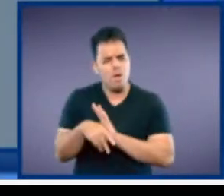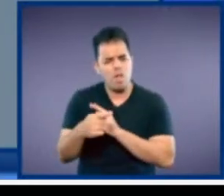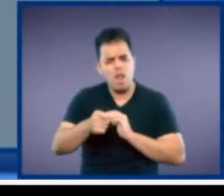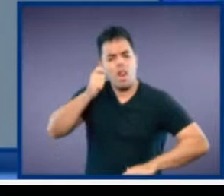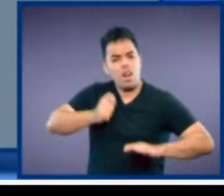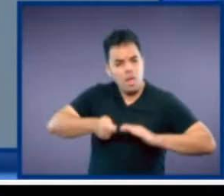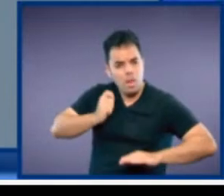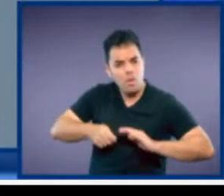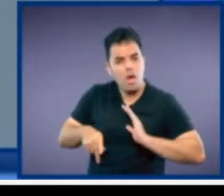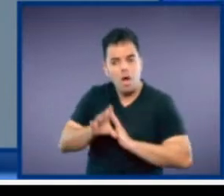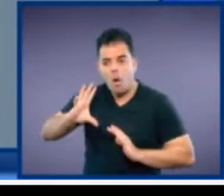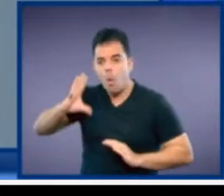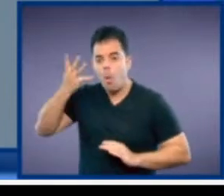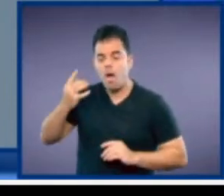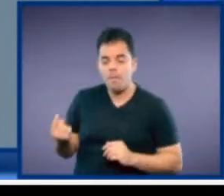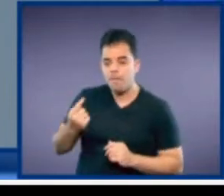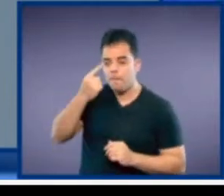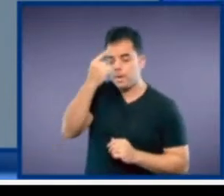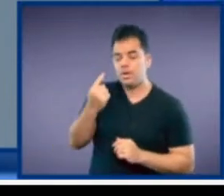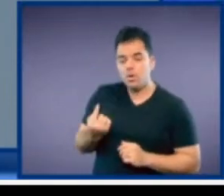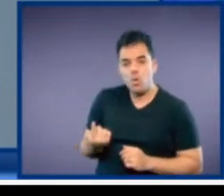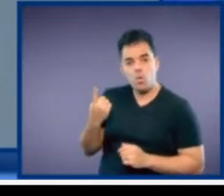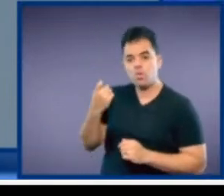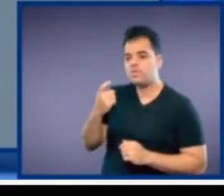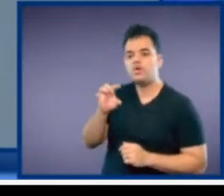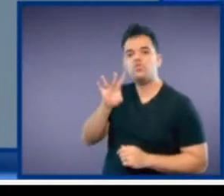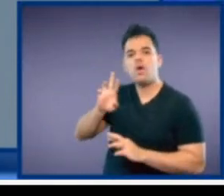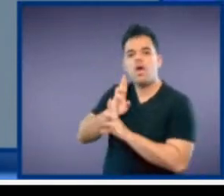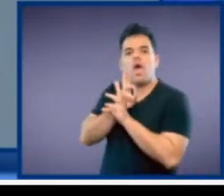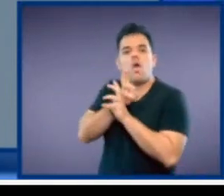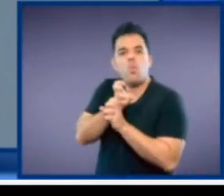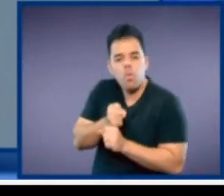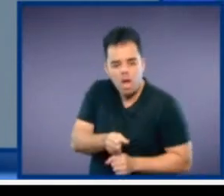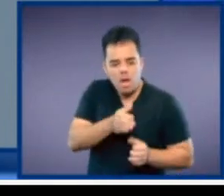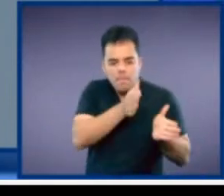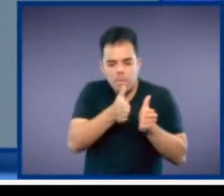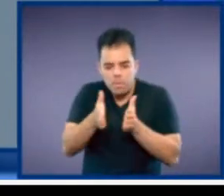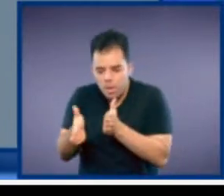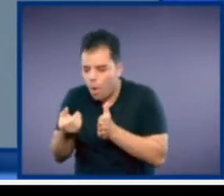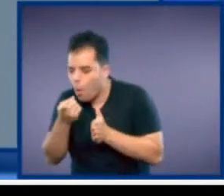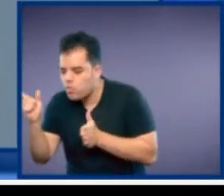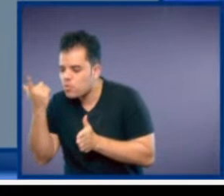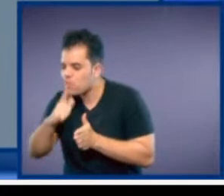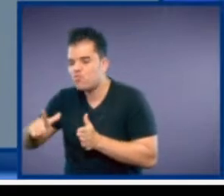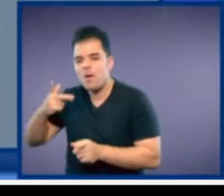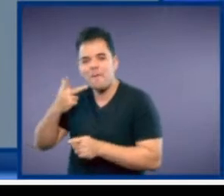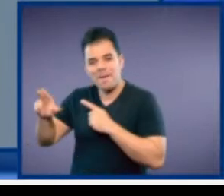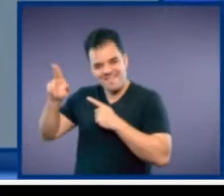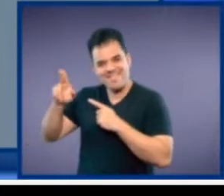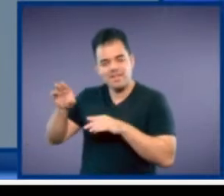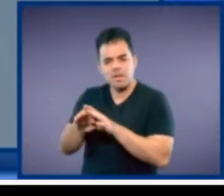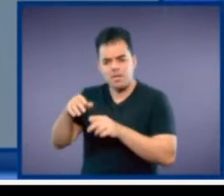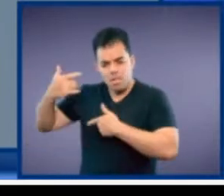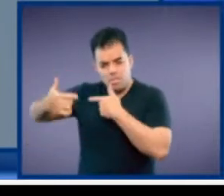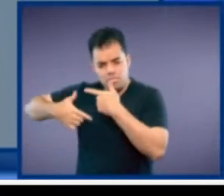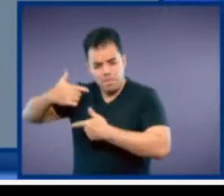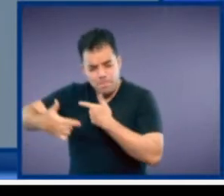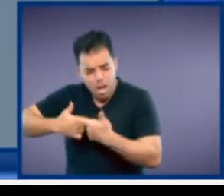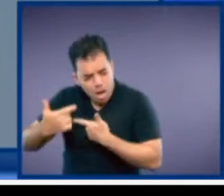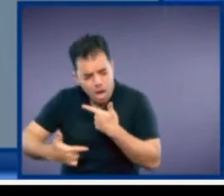um acontecimento, mas sim o resultado de um processo. Um longo e trabalhoso